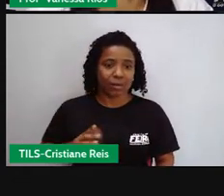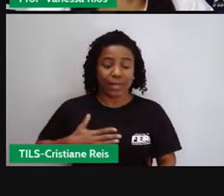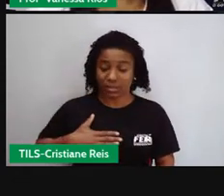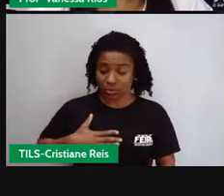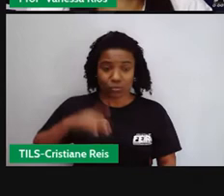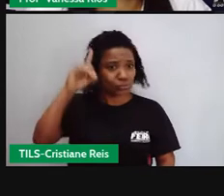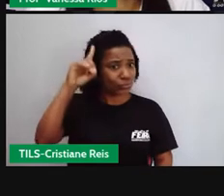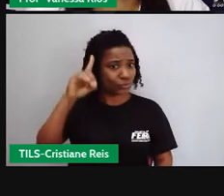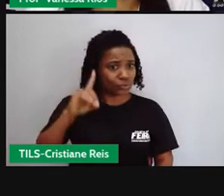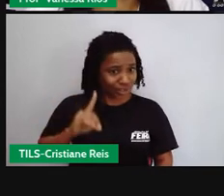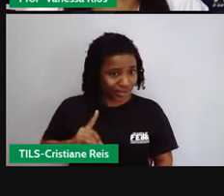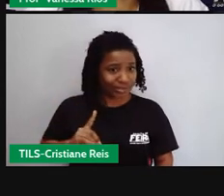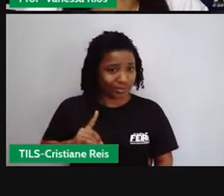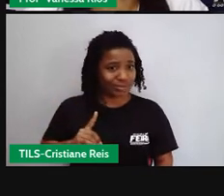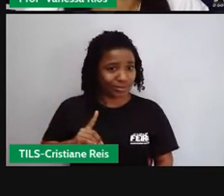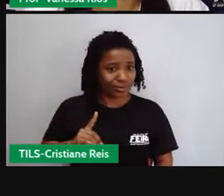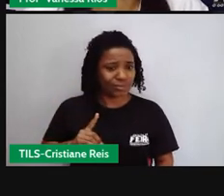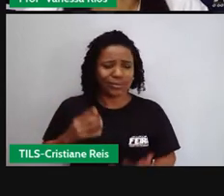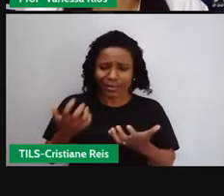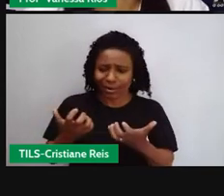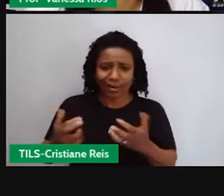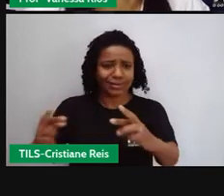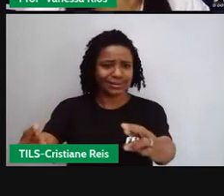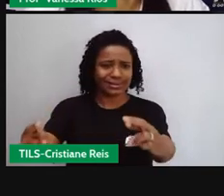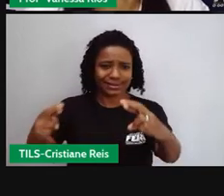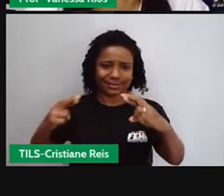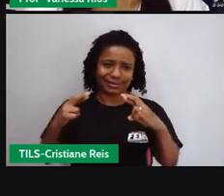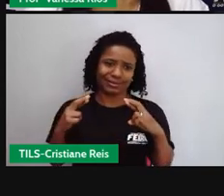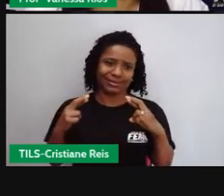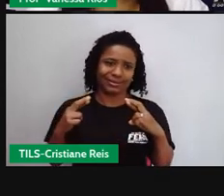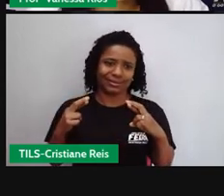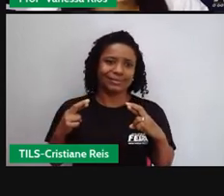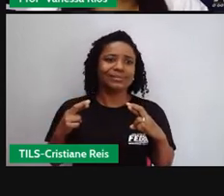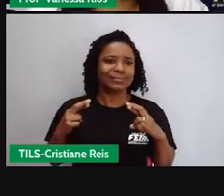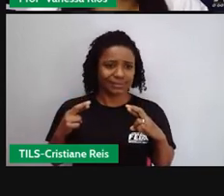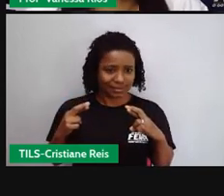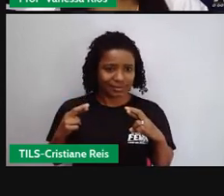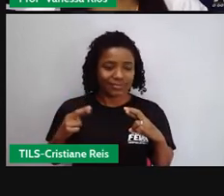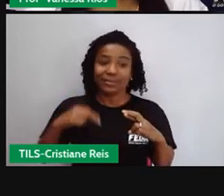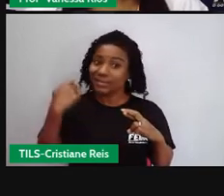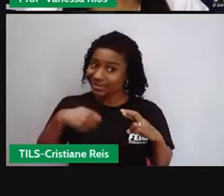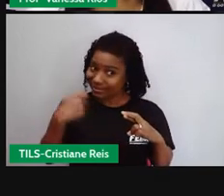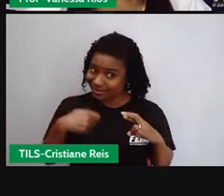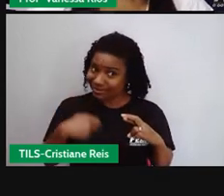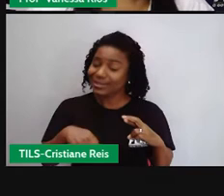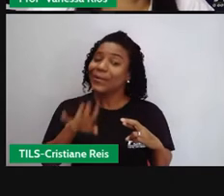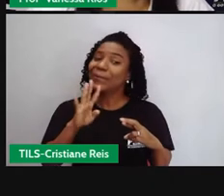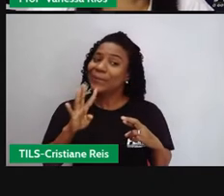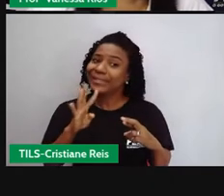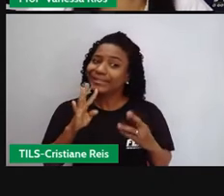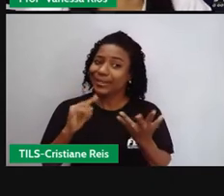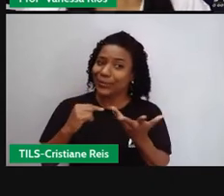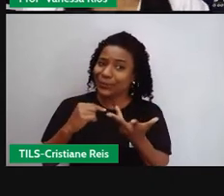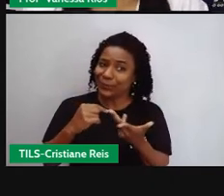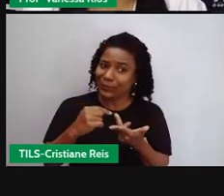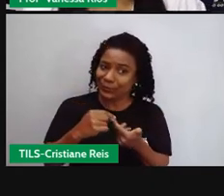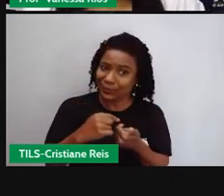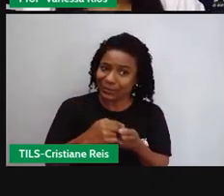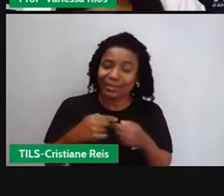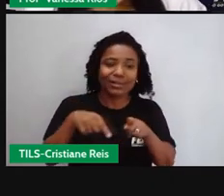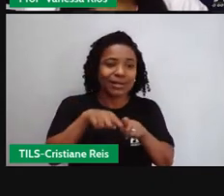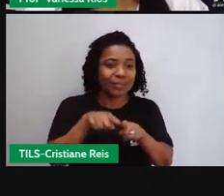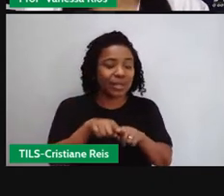exercer, não é, os meus deveres, eu preciso, antes de tudo, conhecê-los. Então, é muito importante